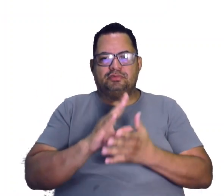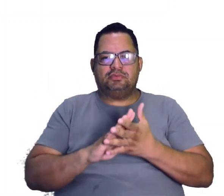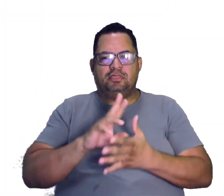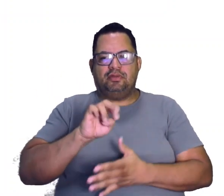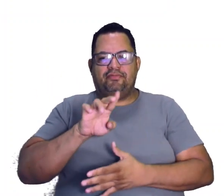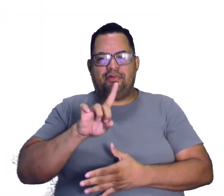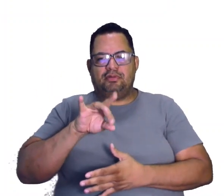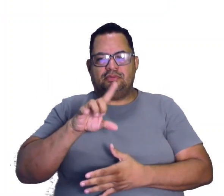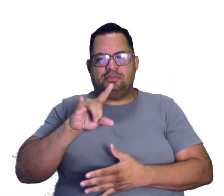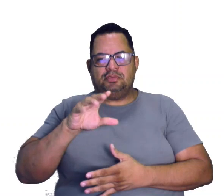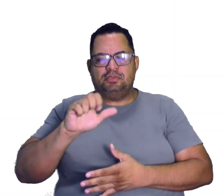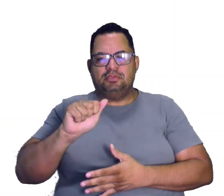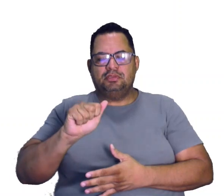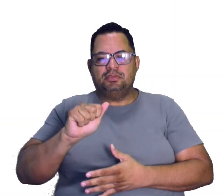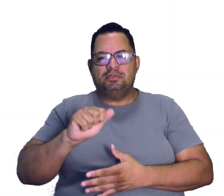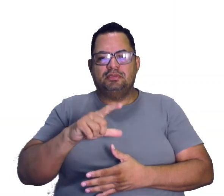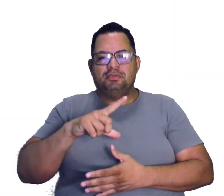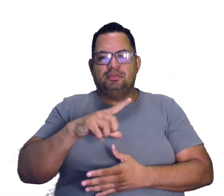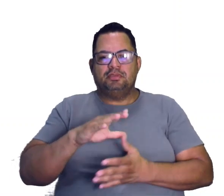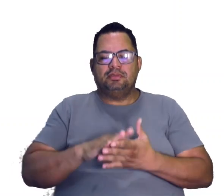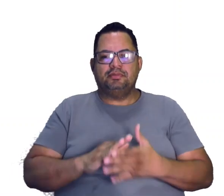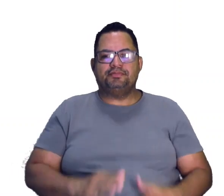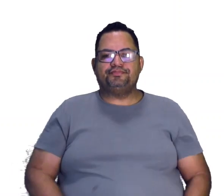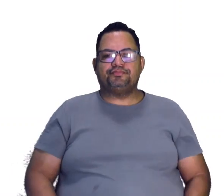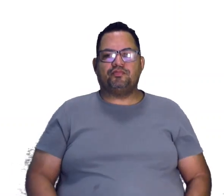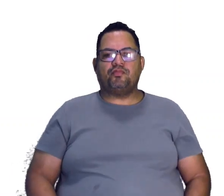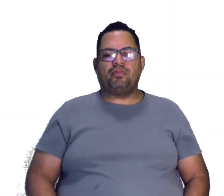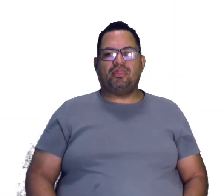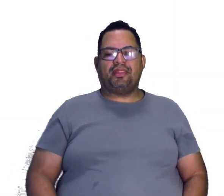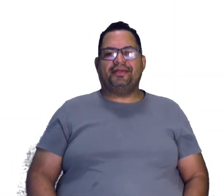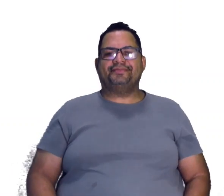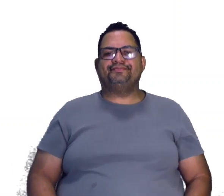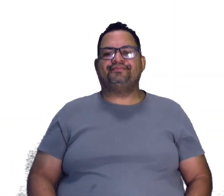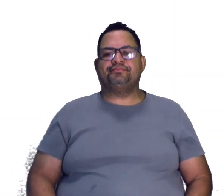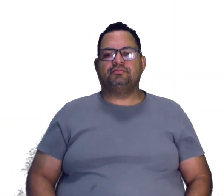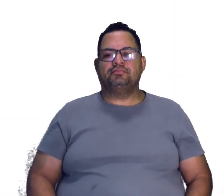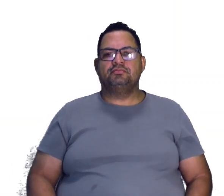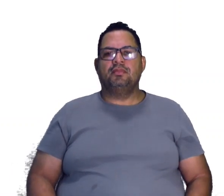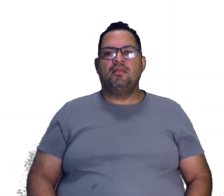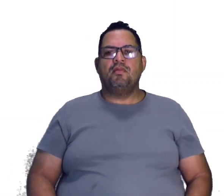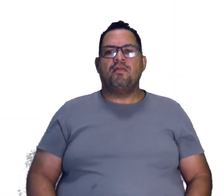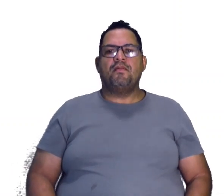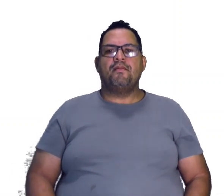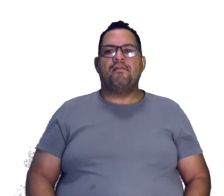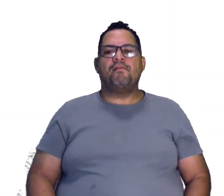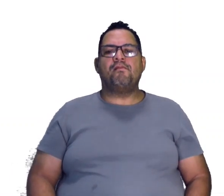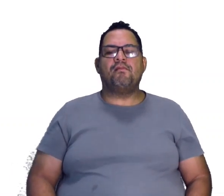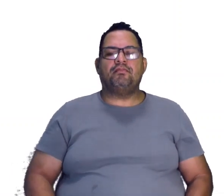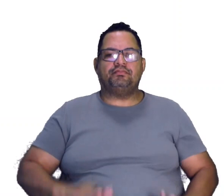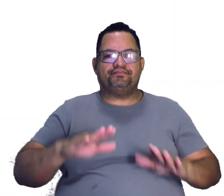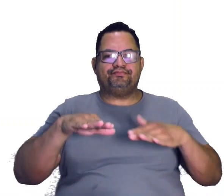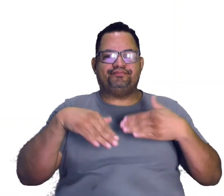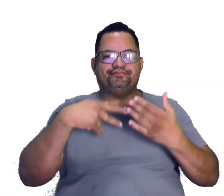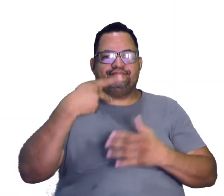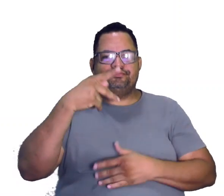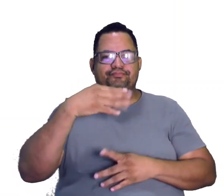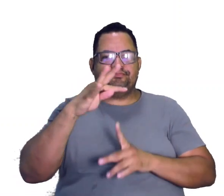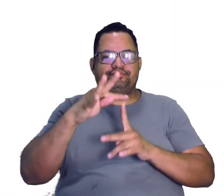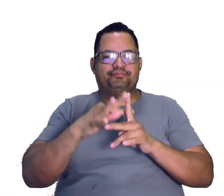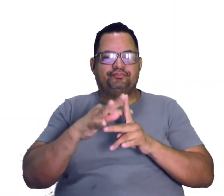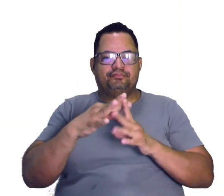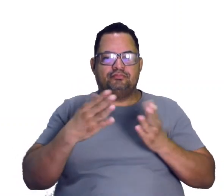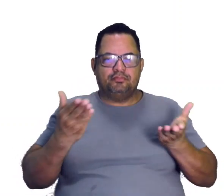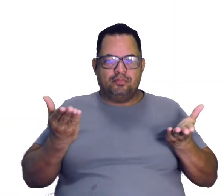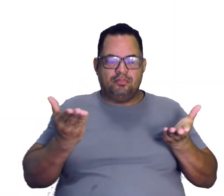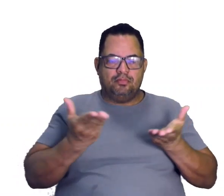Então, as grandezas têm escalares. Quando a gente fala temperatura. Então, a temperatura